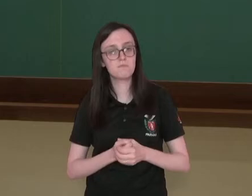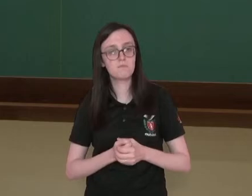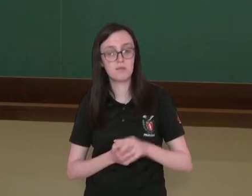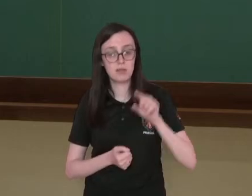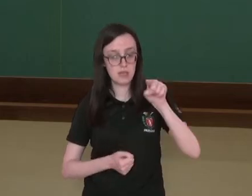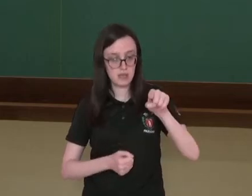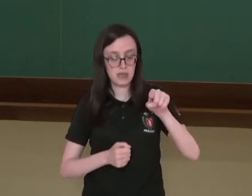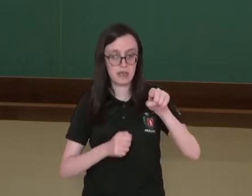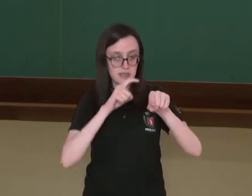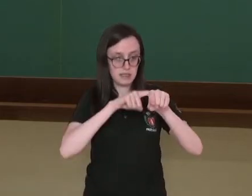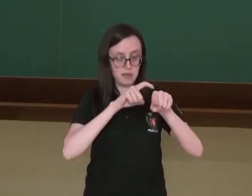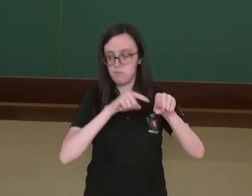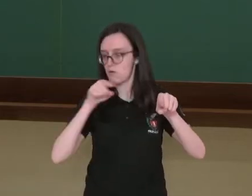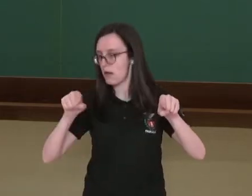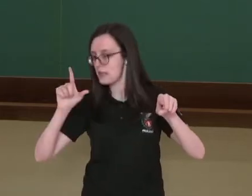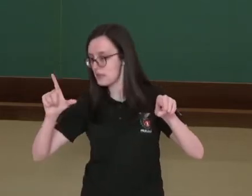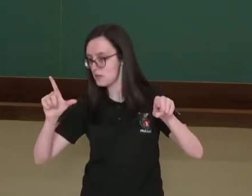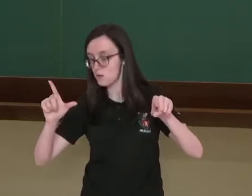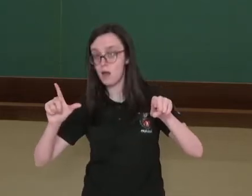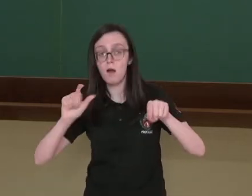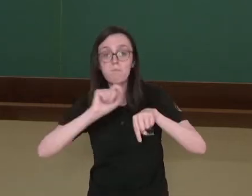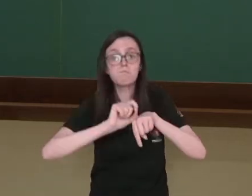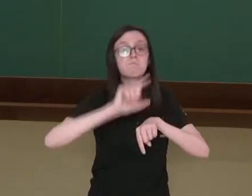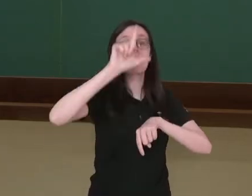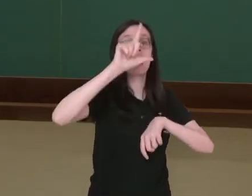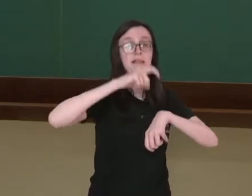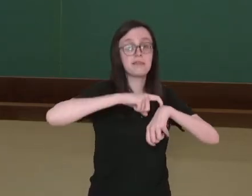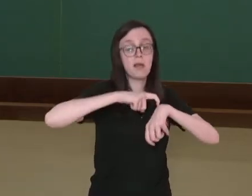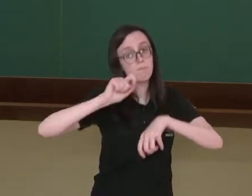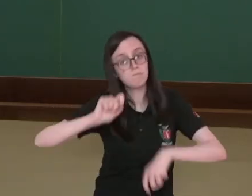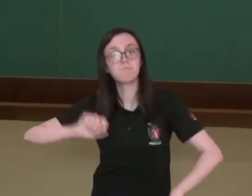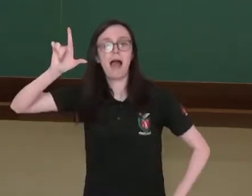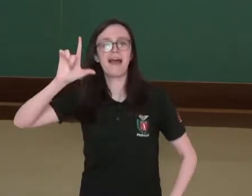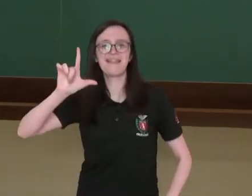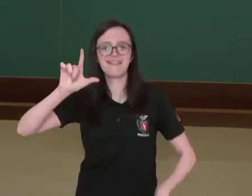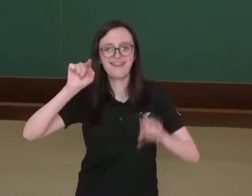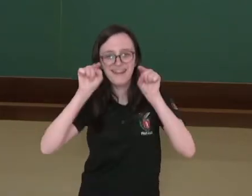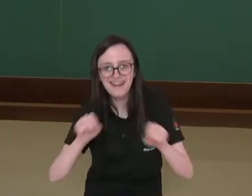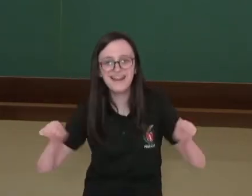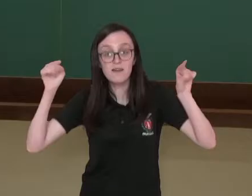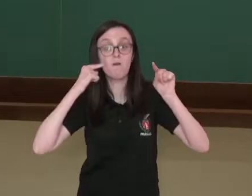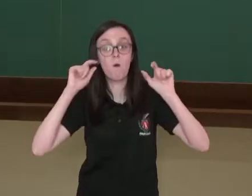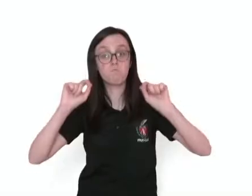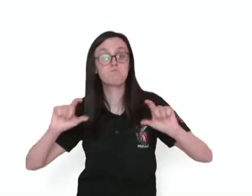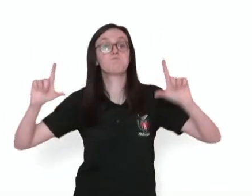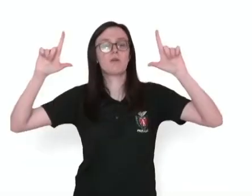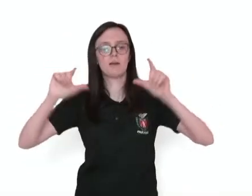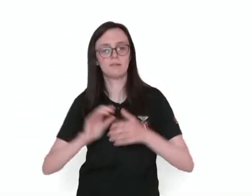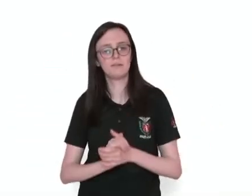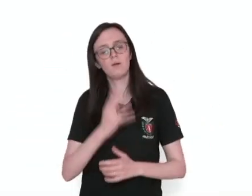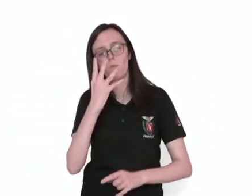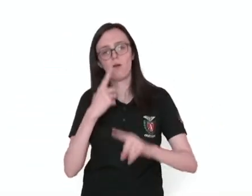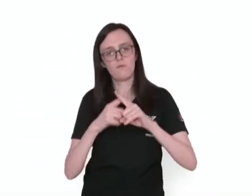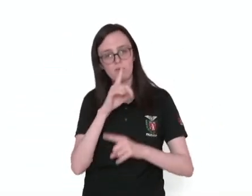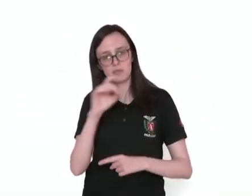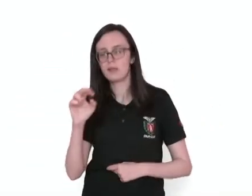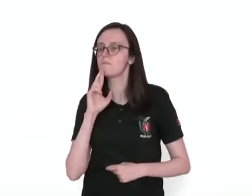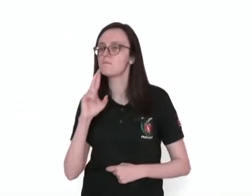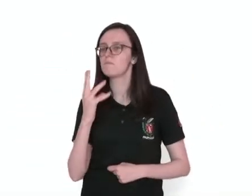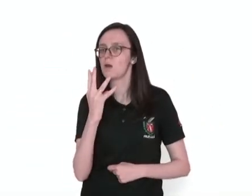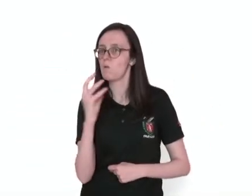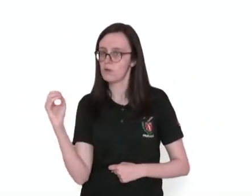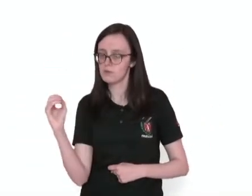vai aumentar na mesma proporção das 100 vezes. Então, portanto, 4 vezes 100 vai dar